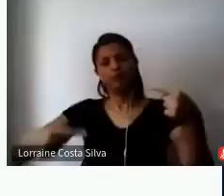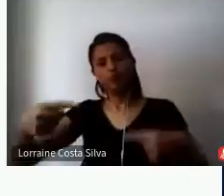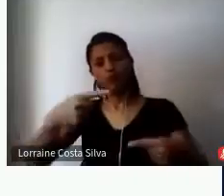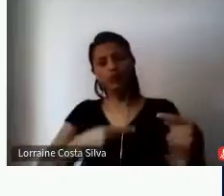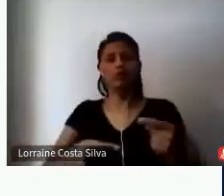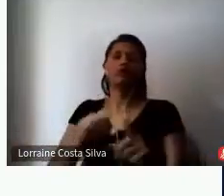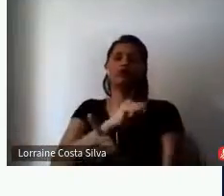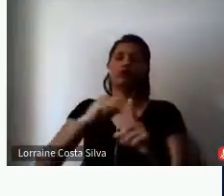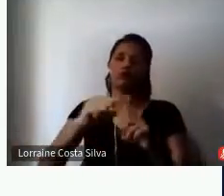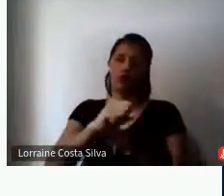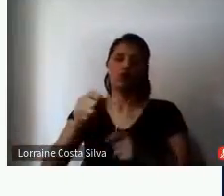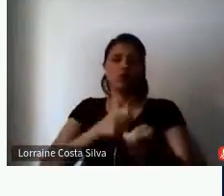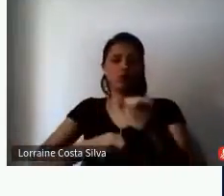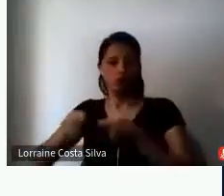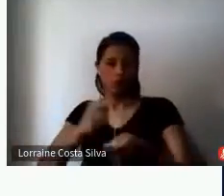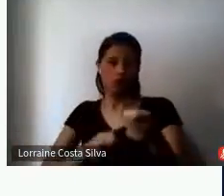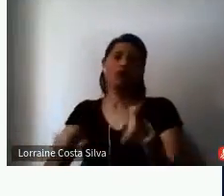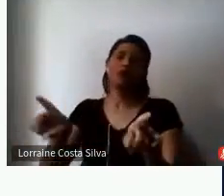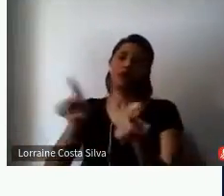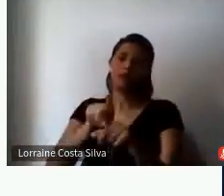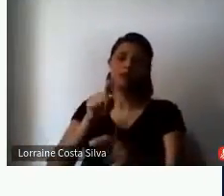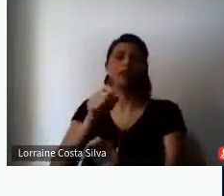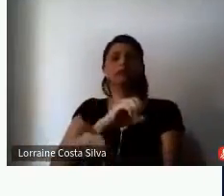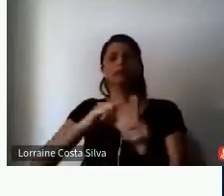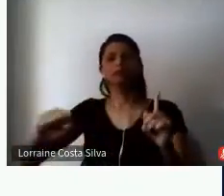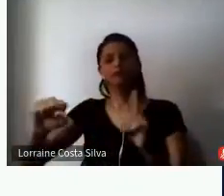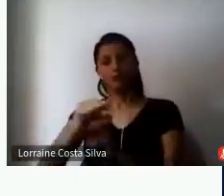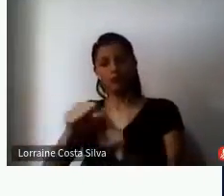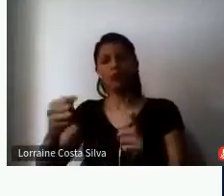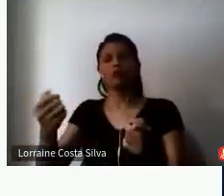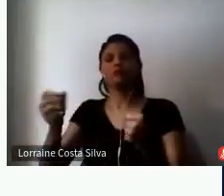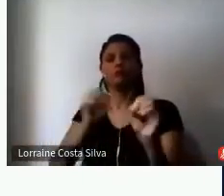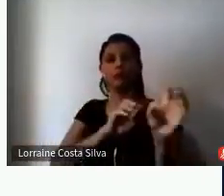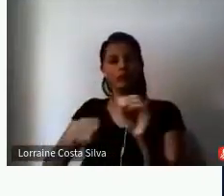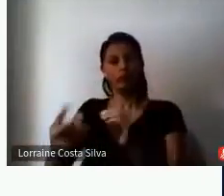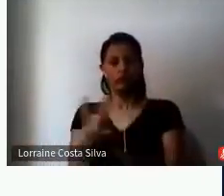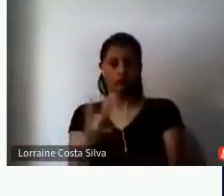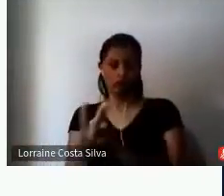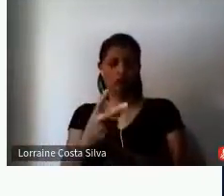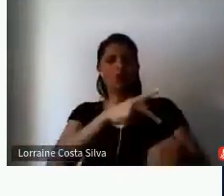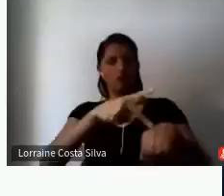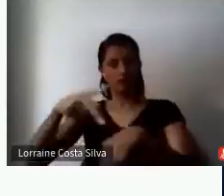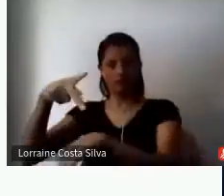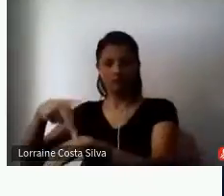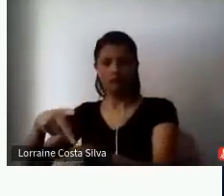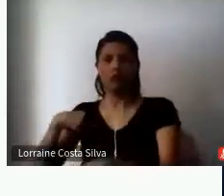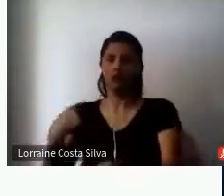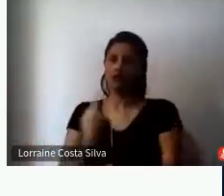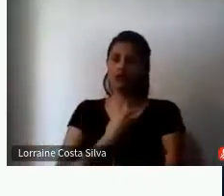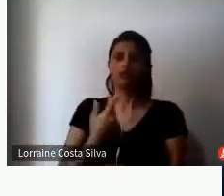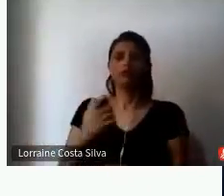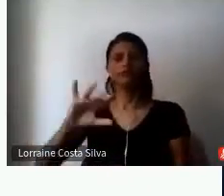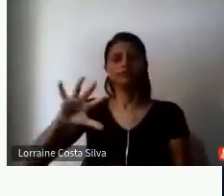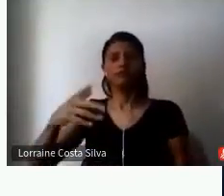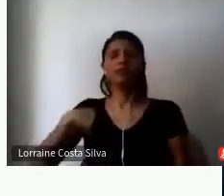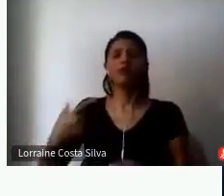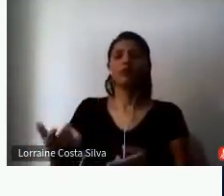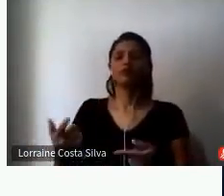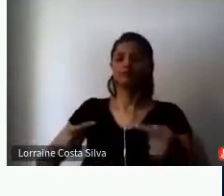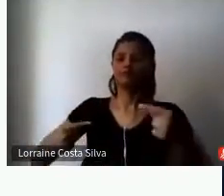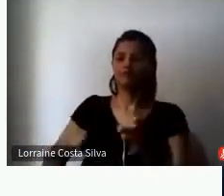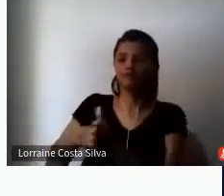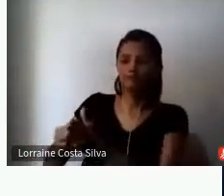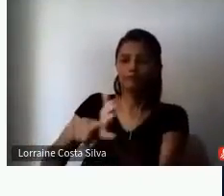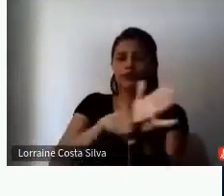socioeducativas nesses dois países, nós resolvemos investigar, analisar e discutir sobre as experiências dos estudantes e professores de duas